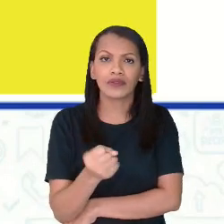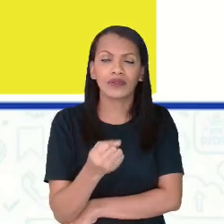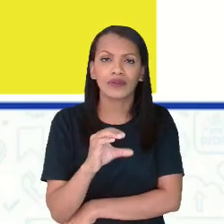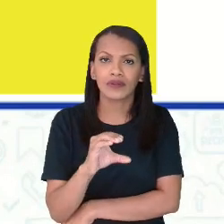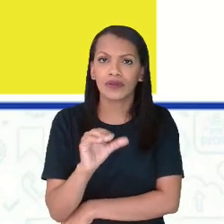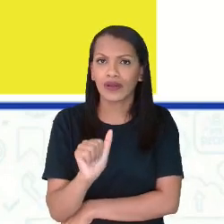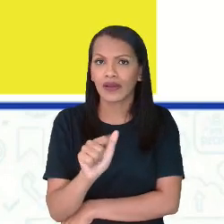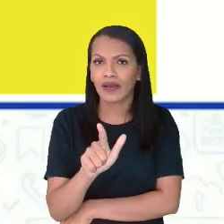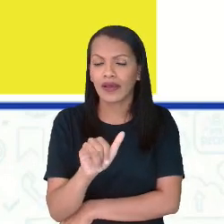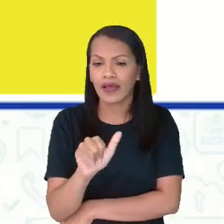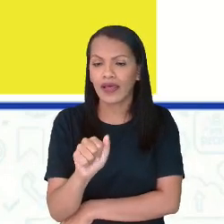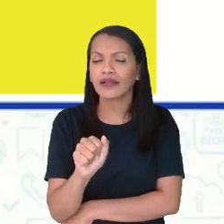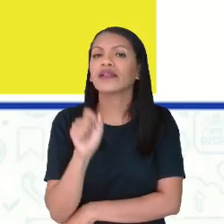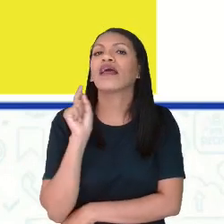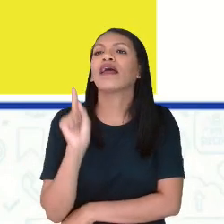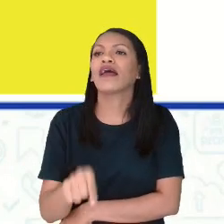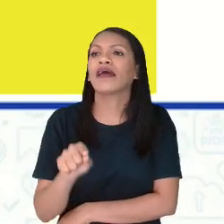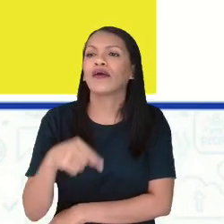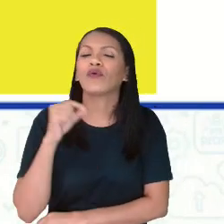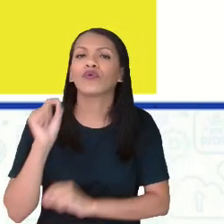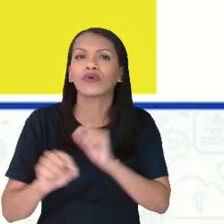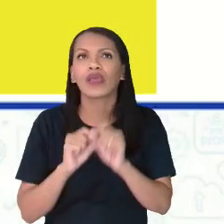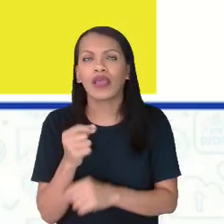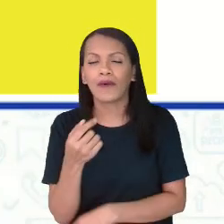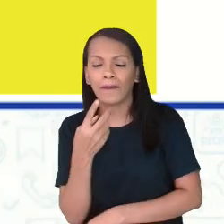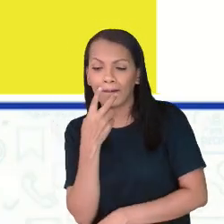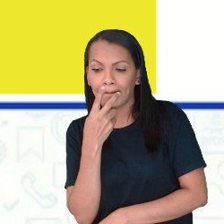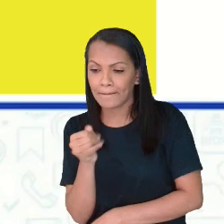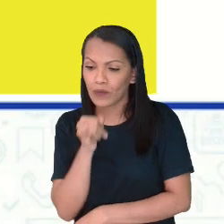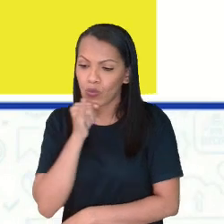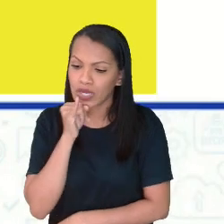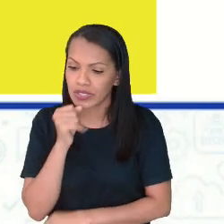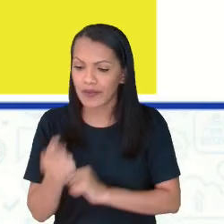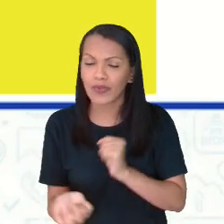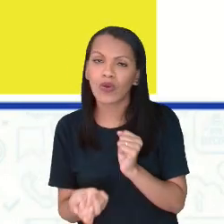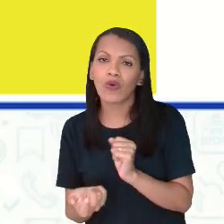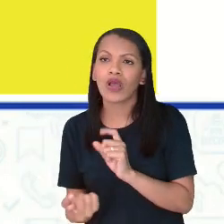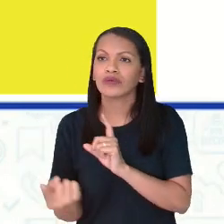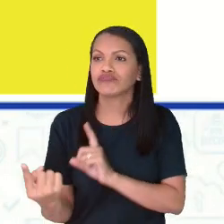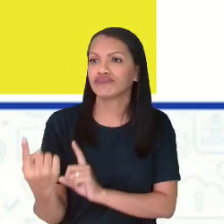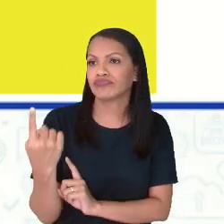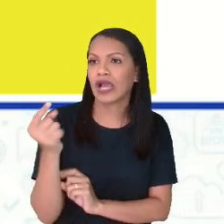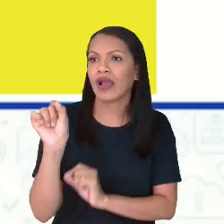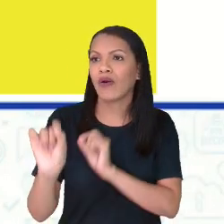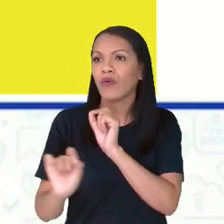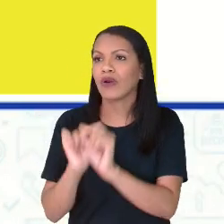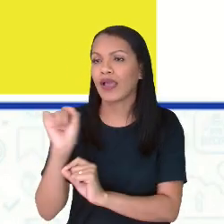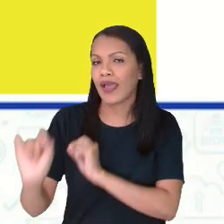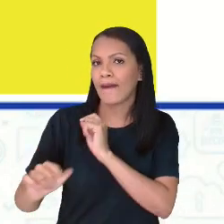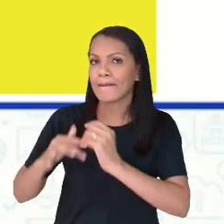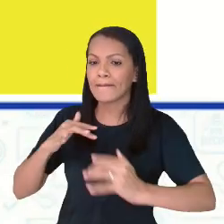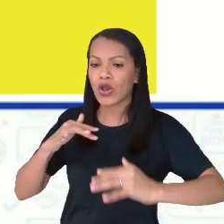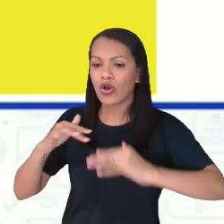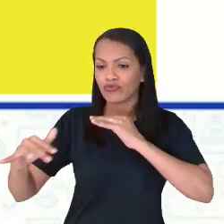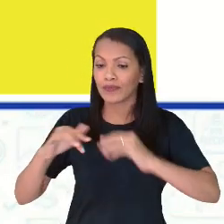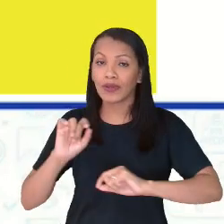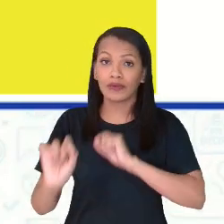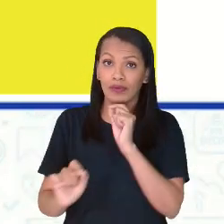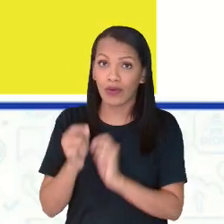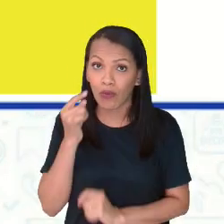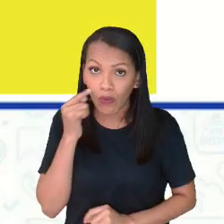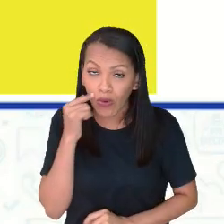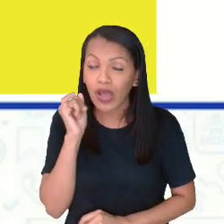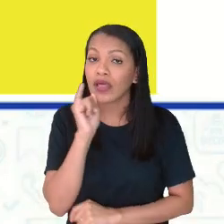professora? São as indicações cênicas, entre parênteses, ou em itálico, né? Que é relativa ao quê? O que é que